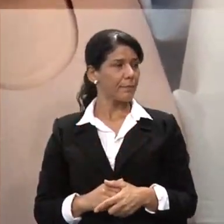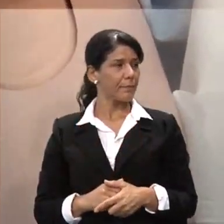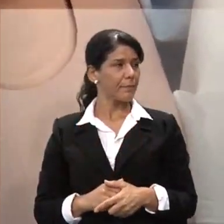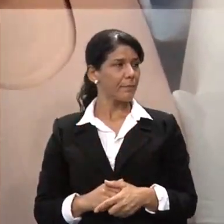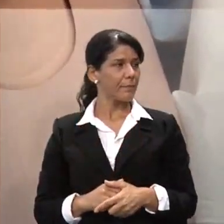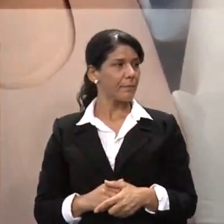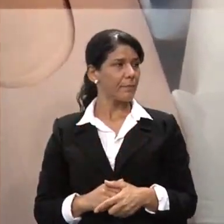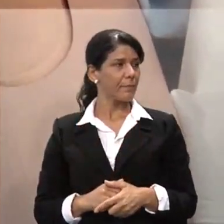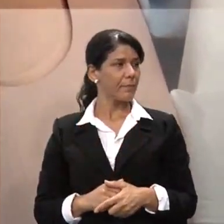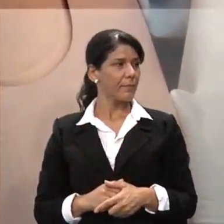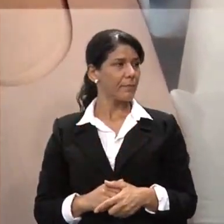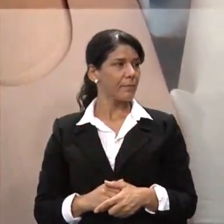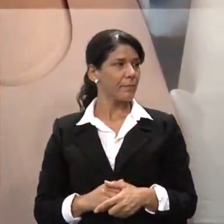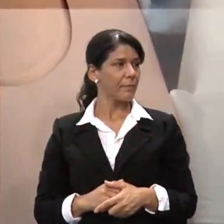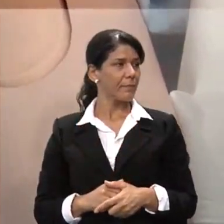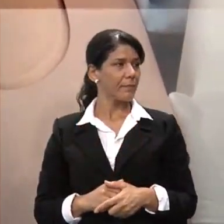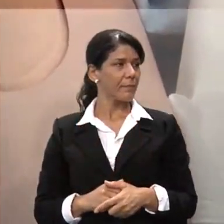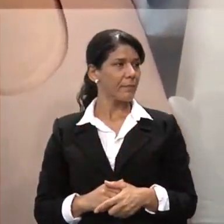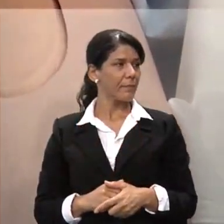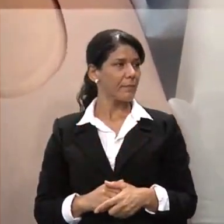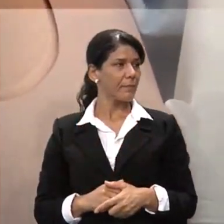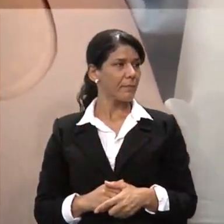ou nesse caso, né,